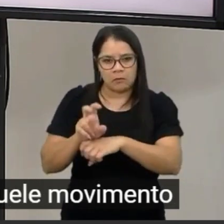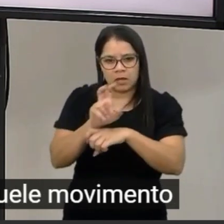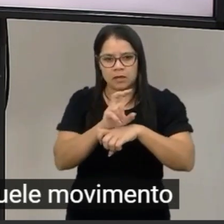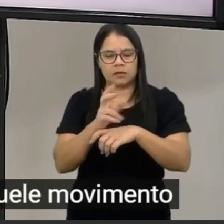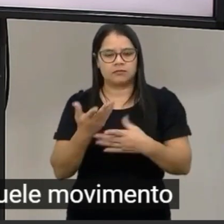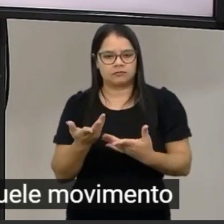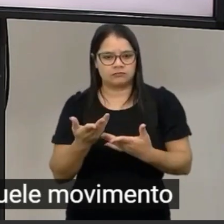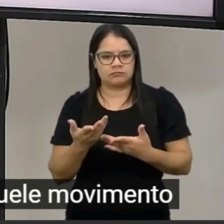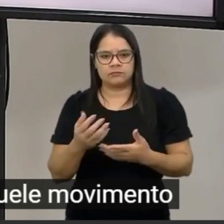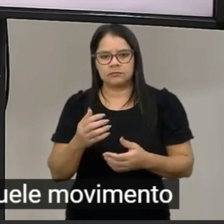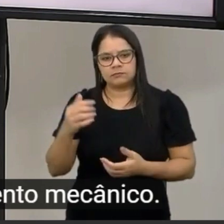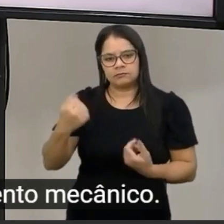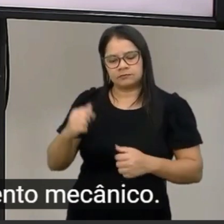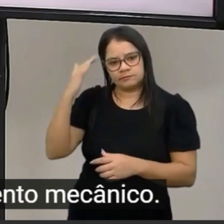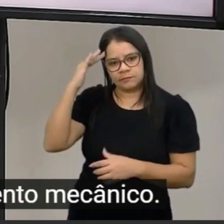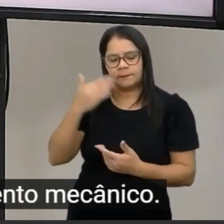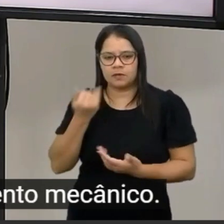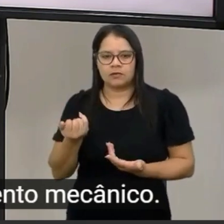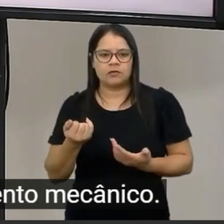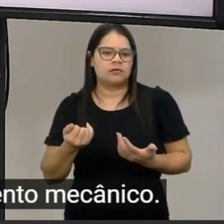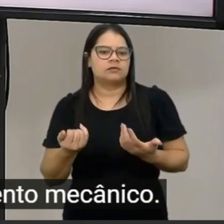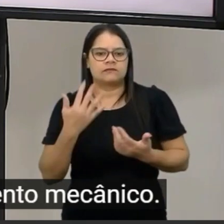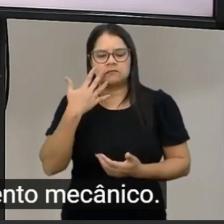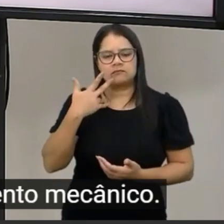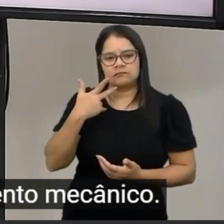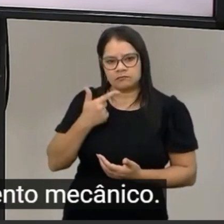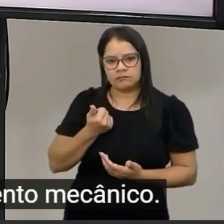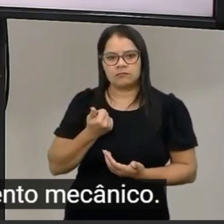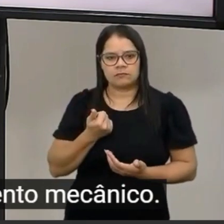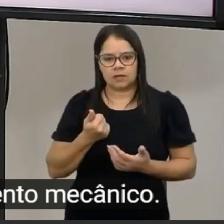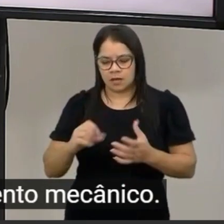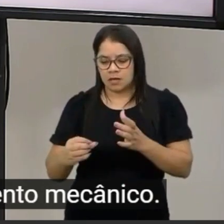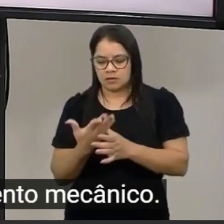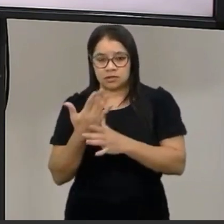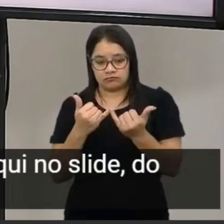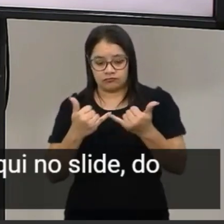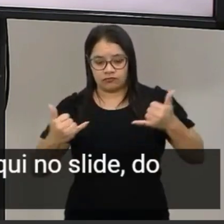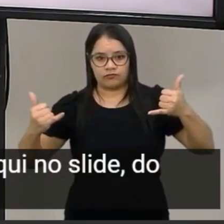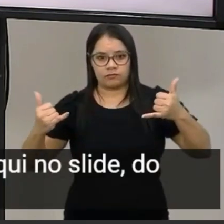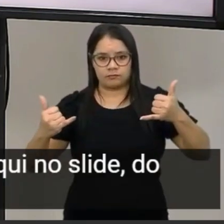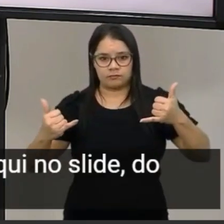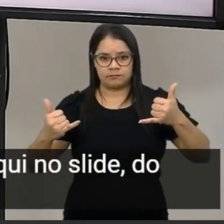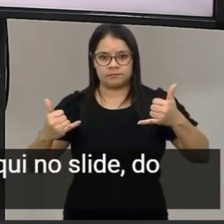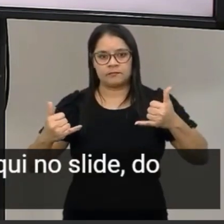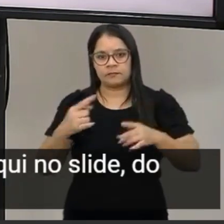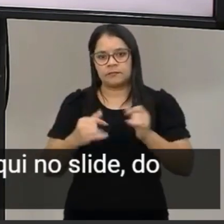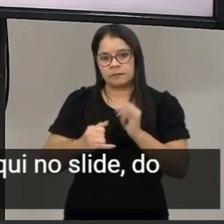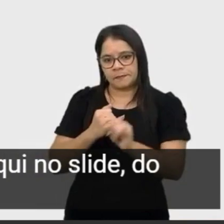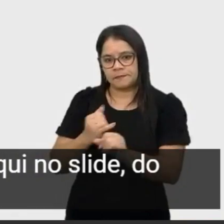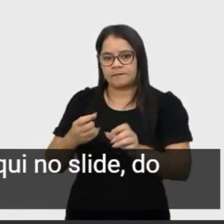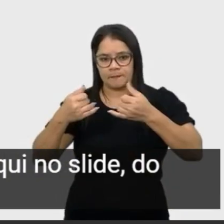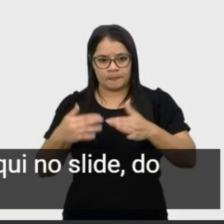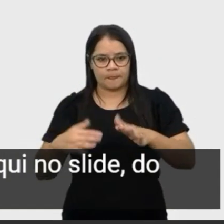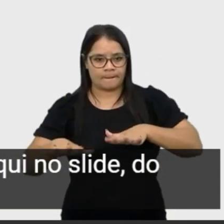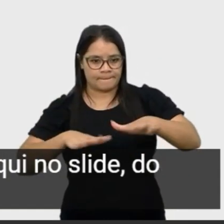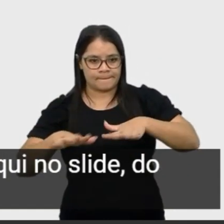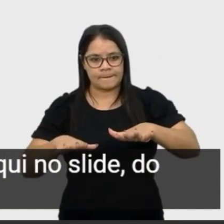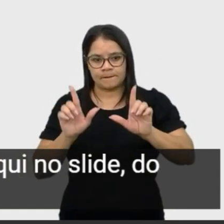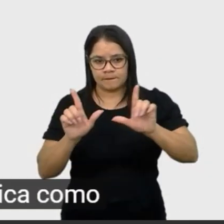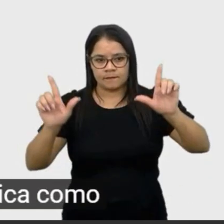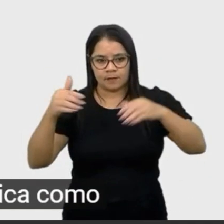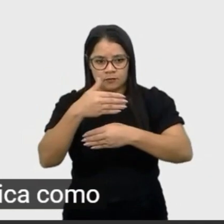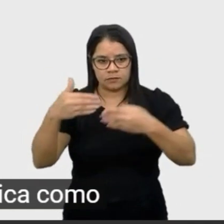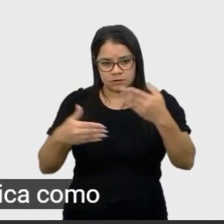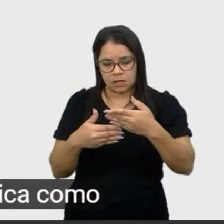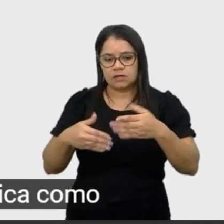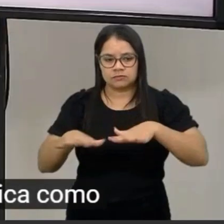automação, ele precisa entender que aquele movimento que vai ser automatizado, ele é gerado através de um movimento mecânico. Então, o material também traz essa questão do movimento aqui no slide, do